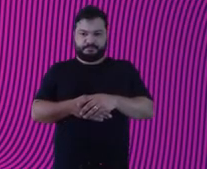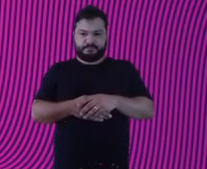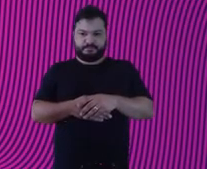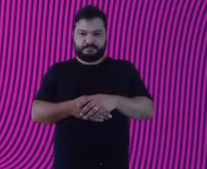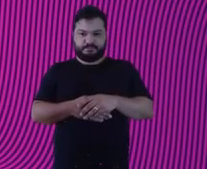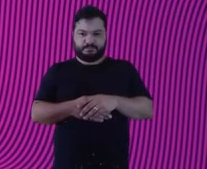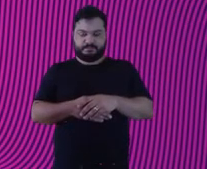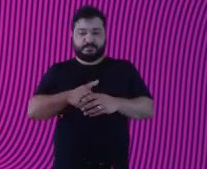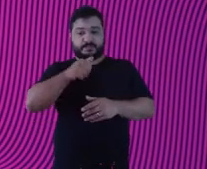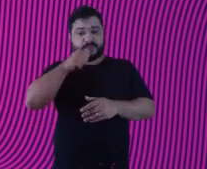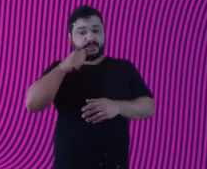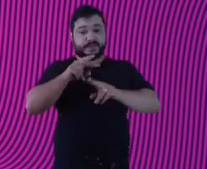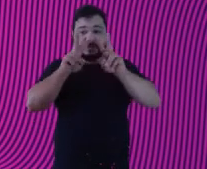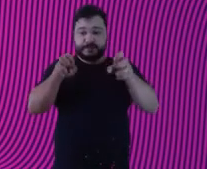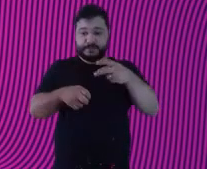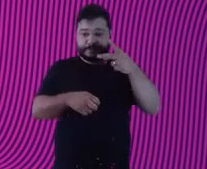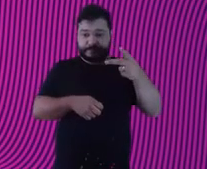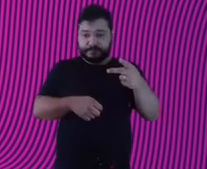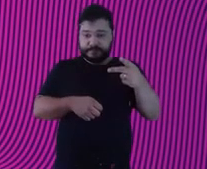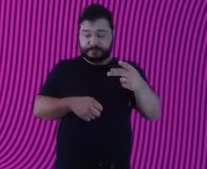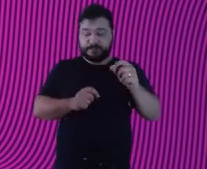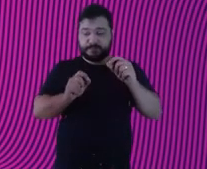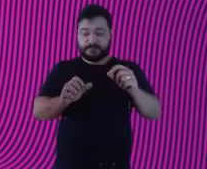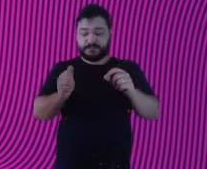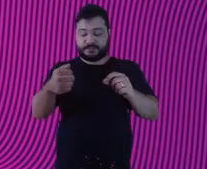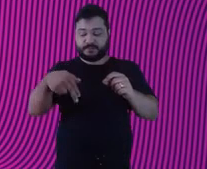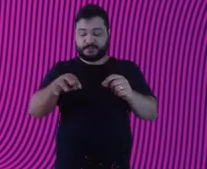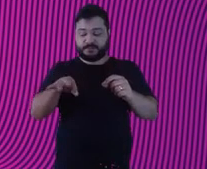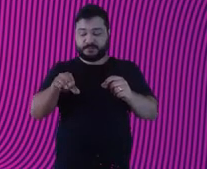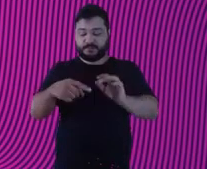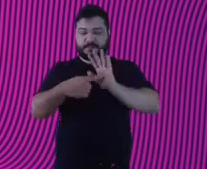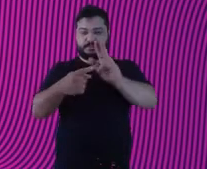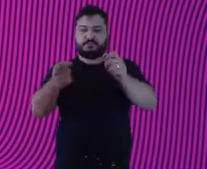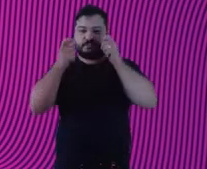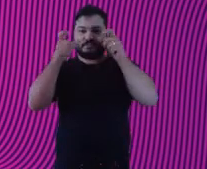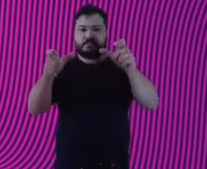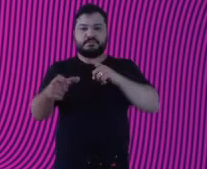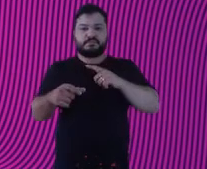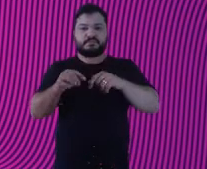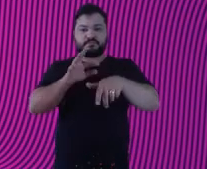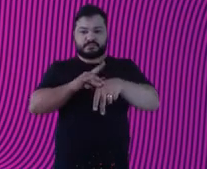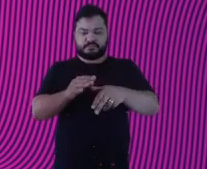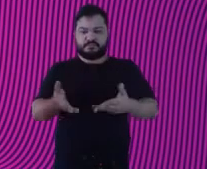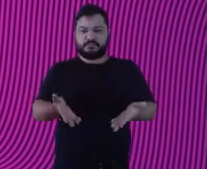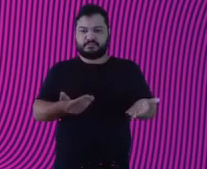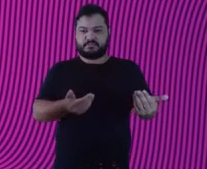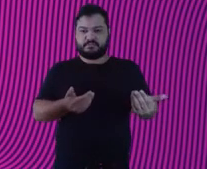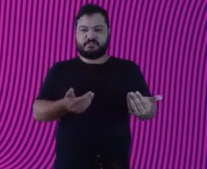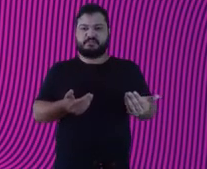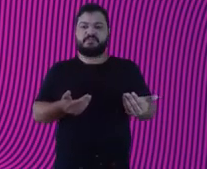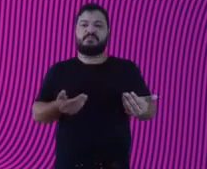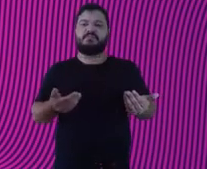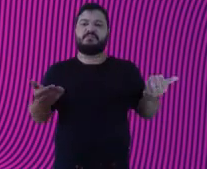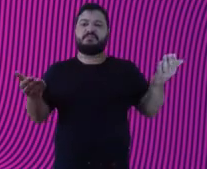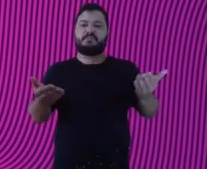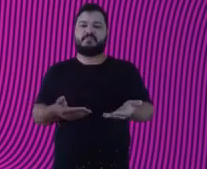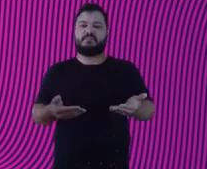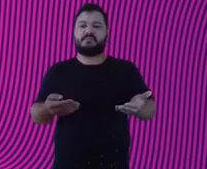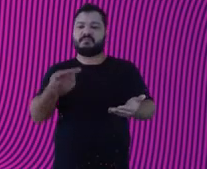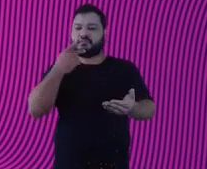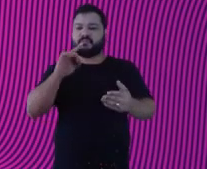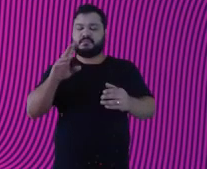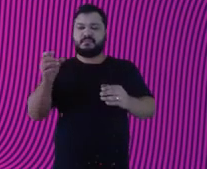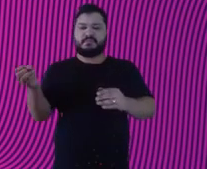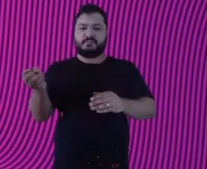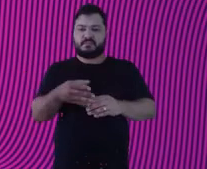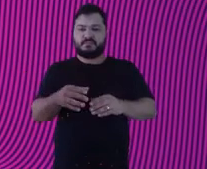Sobre o segundo caso, né, que o Antônio apresentou, é muito interessante, um paciente jovem, hoje em dia que a gente só fala das novas drogas,